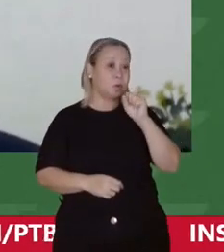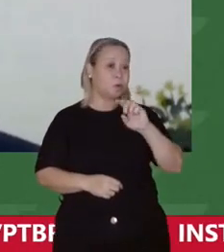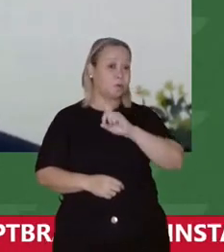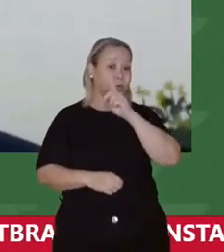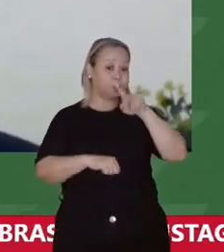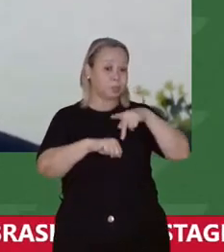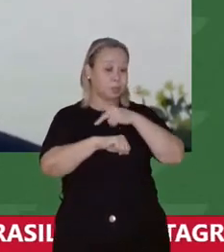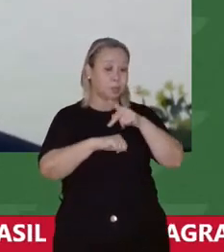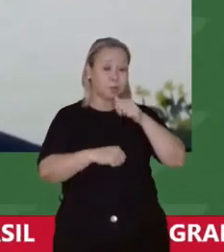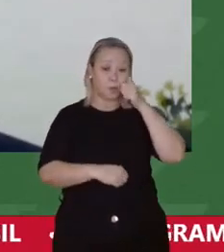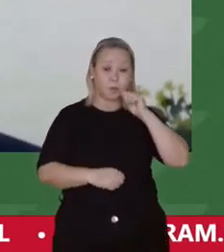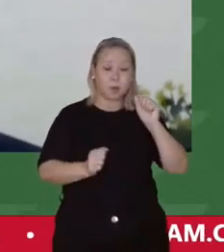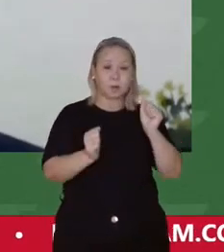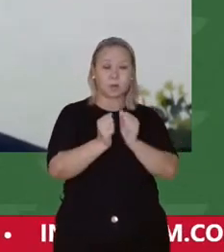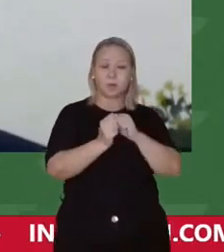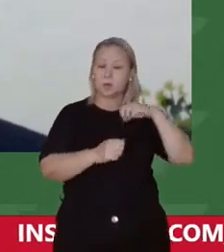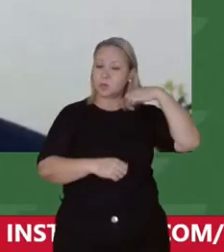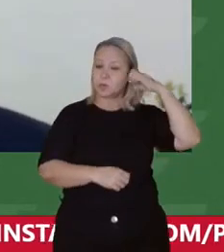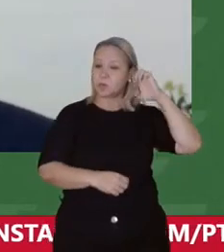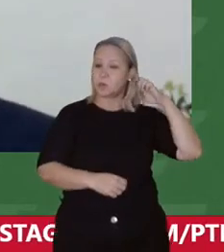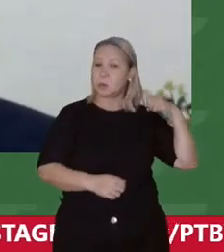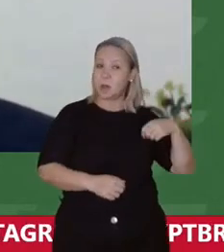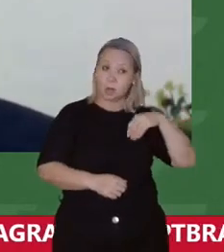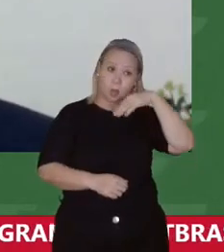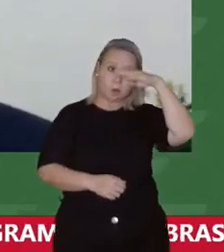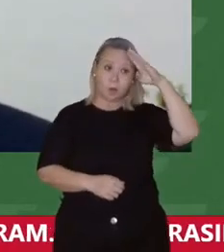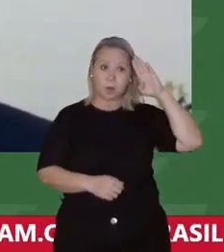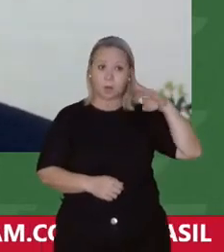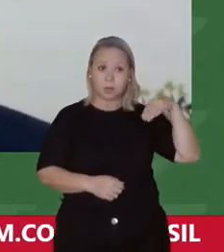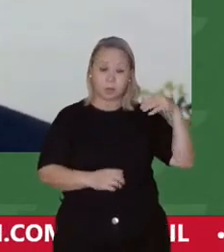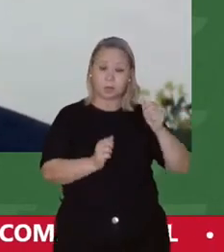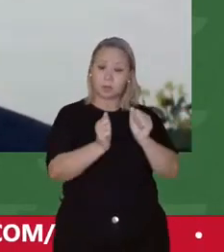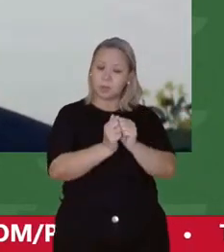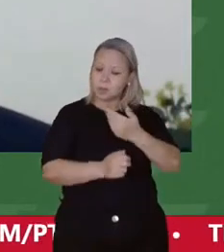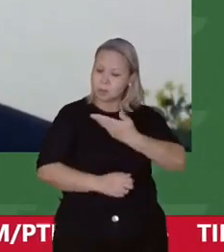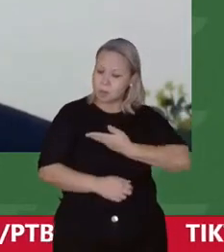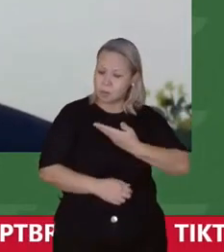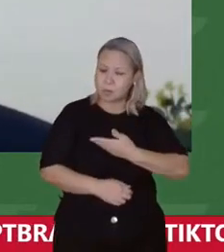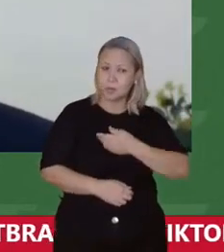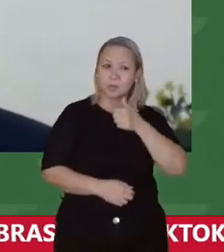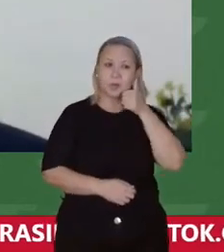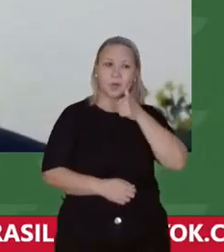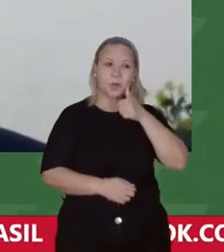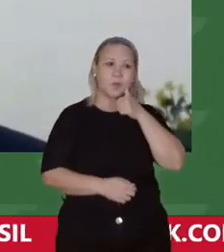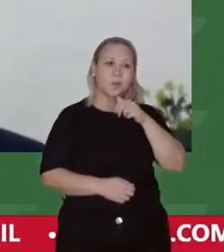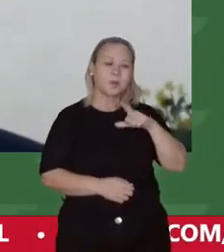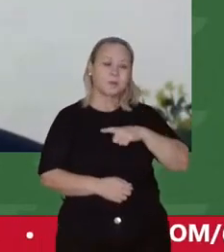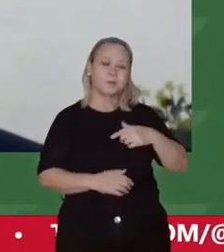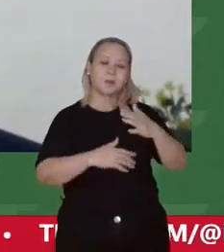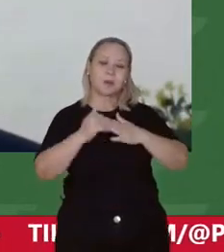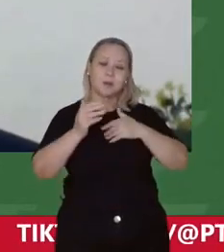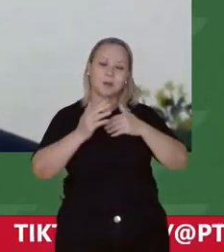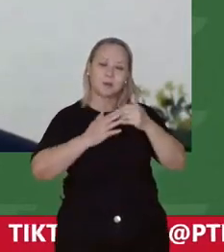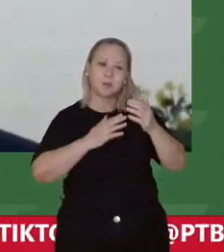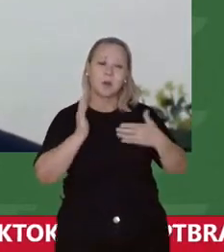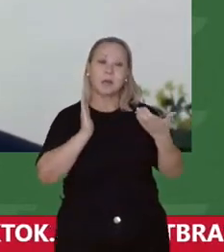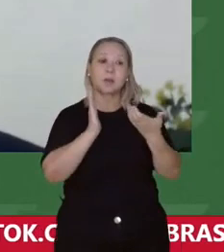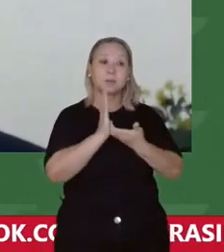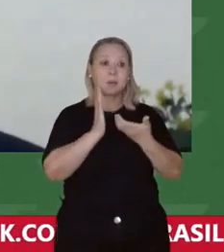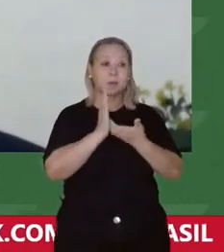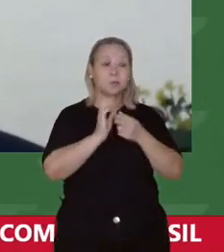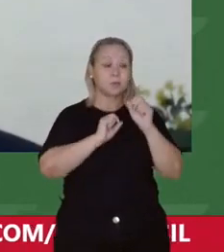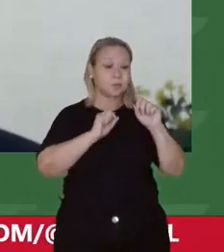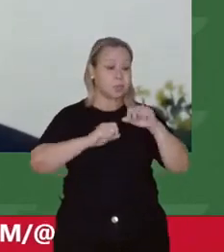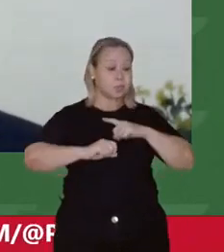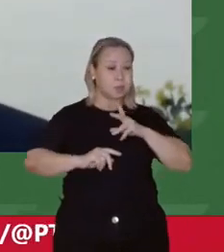companheira Érica Cocai e Maria do Rosário, as nossas 9 companheiras que têm atuado na Câmara dos Deputados, que tem aí